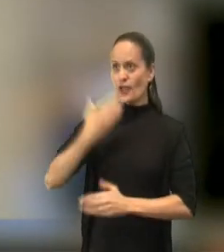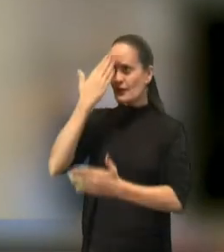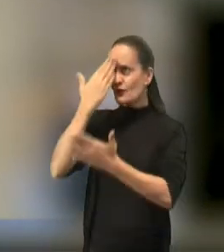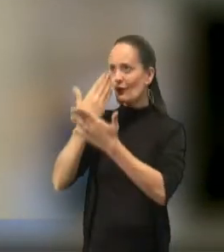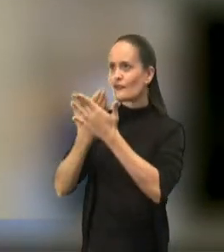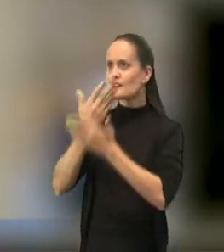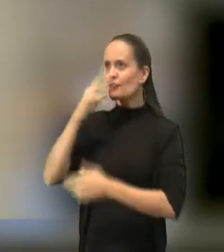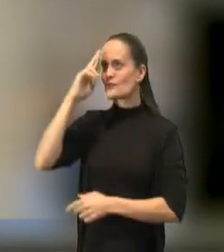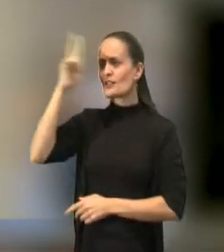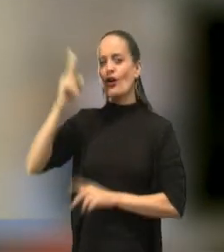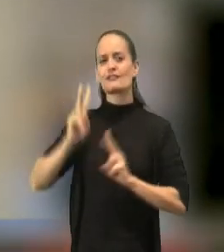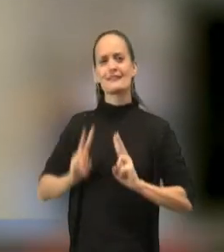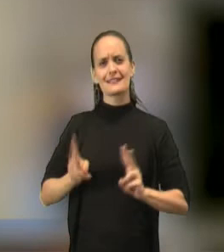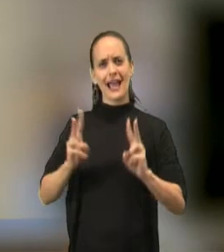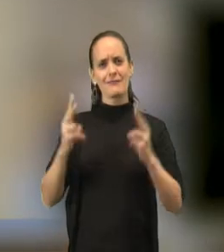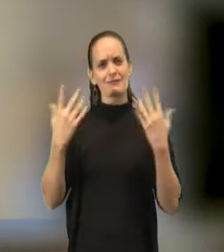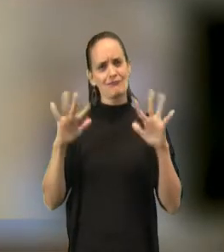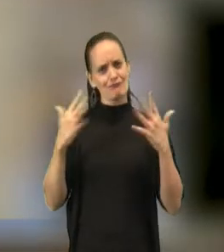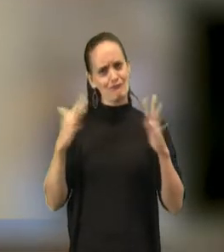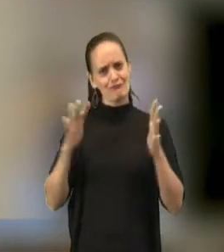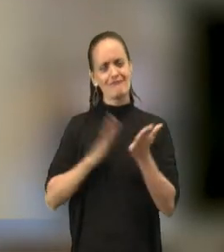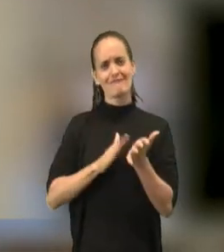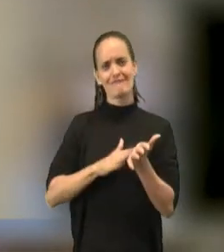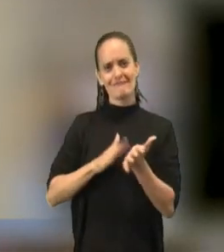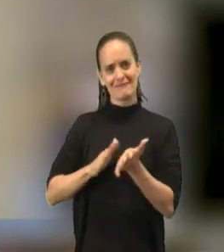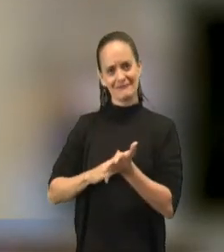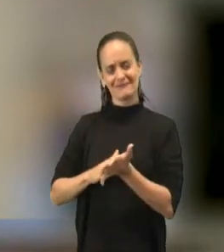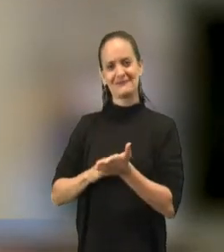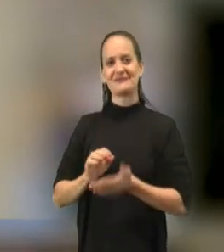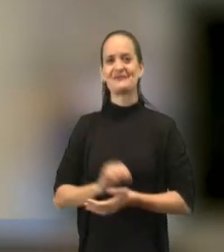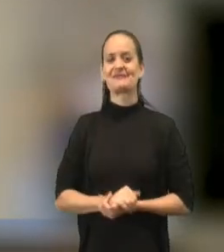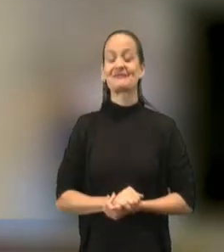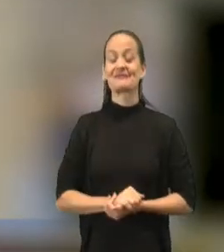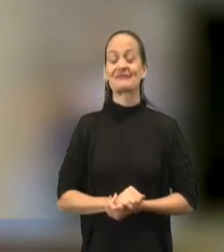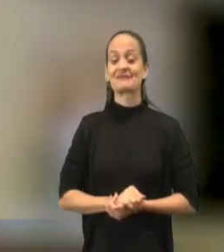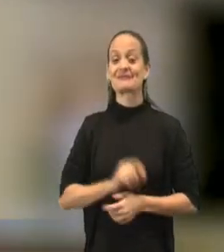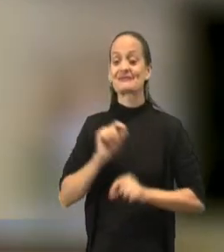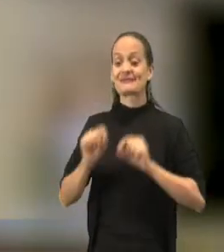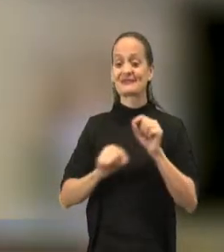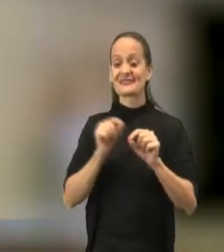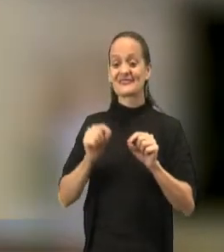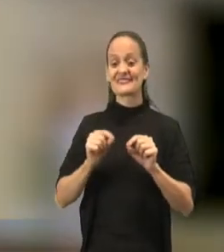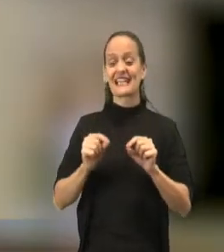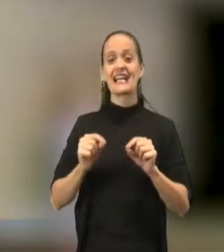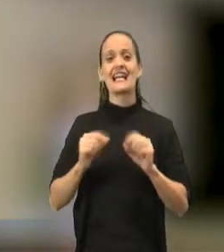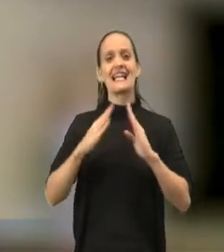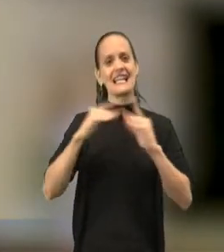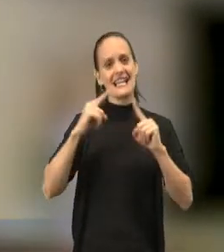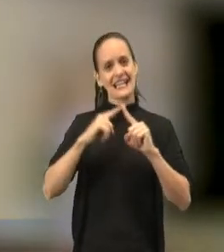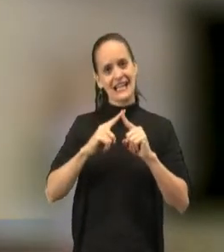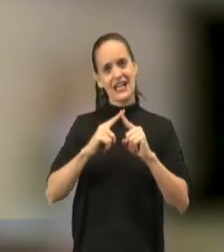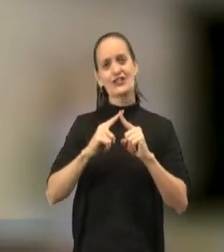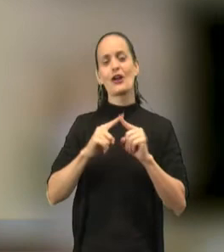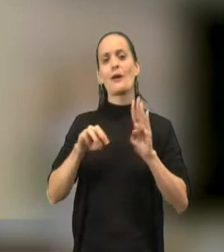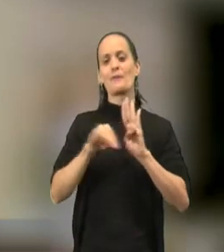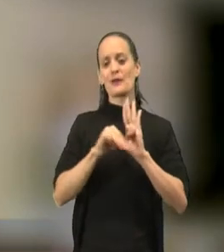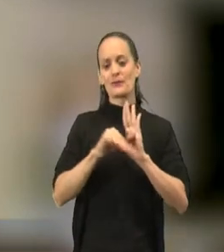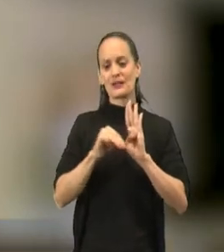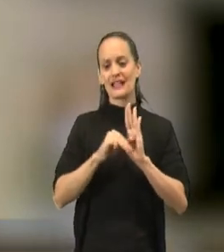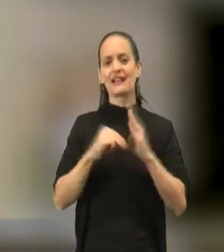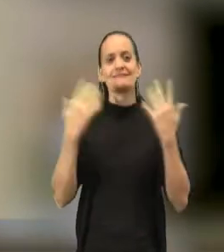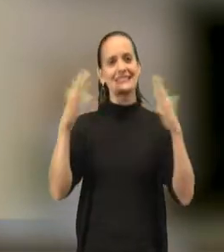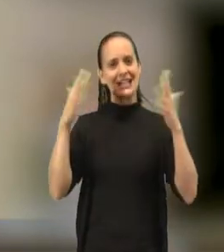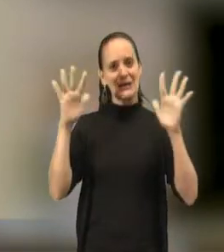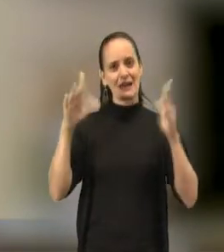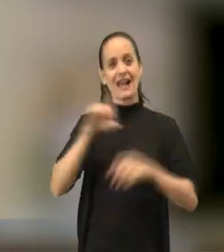será elogiada. Provérbios 31, 25, 30. Mães da Igreja Memorial, recebam esse elogio com grande amor e carinho.